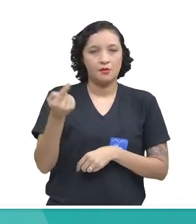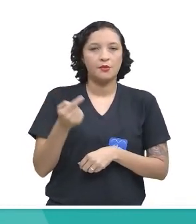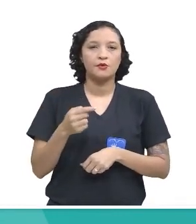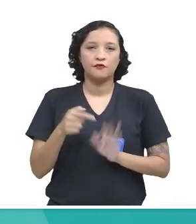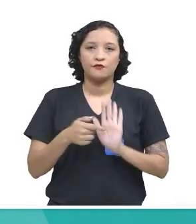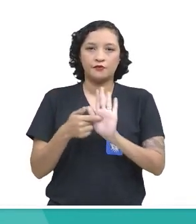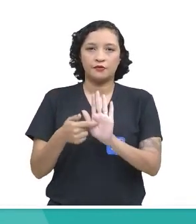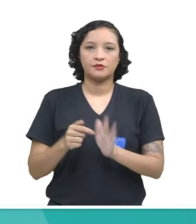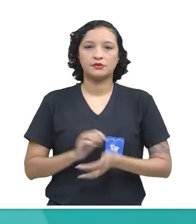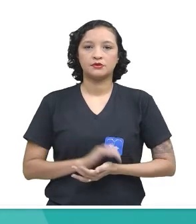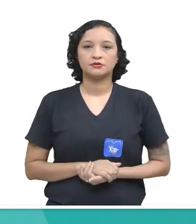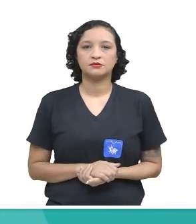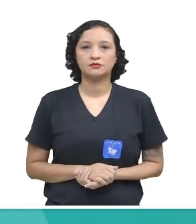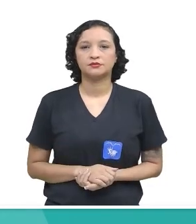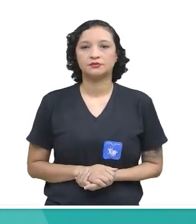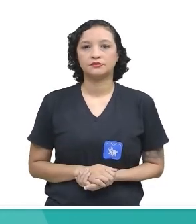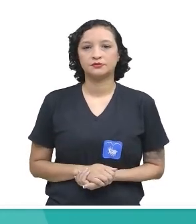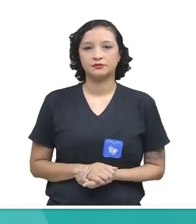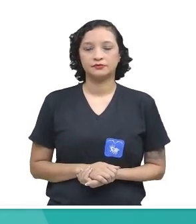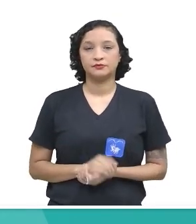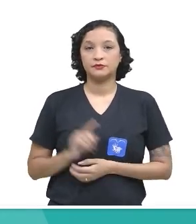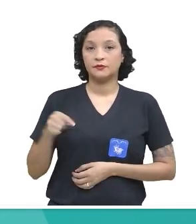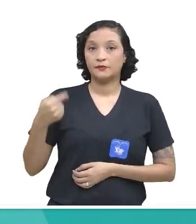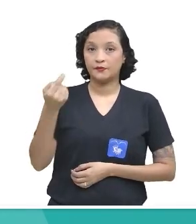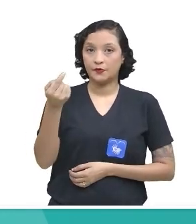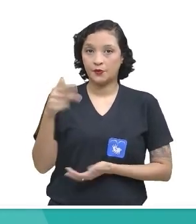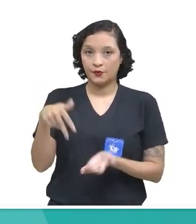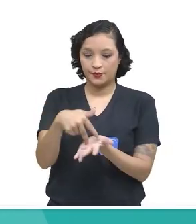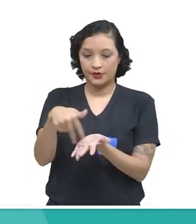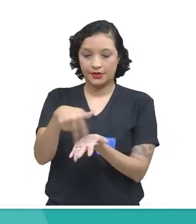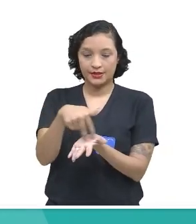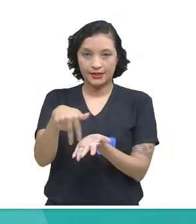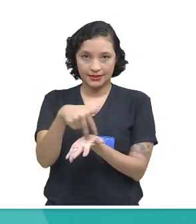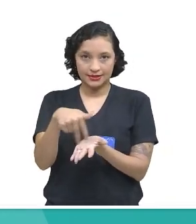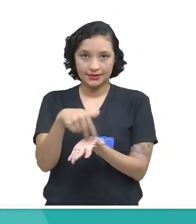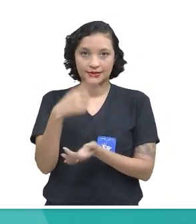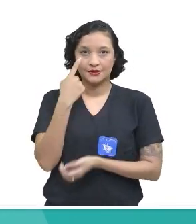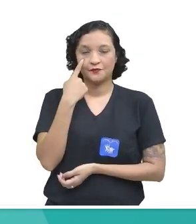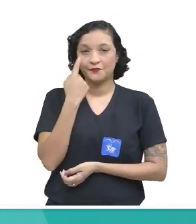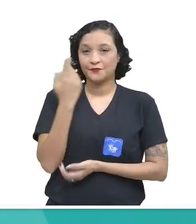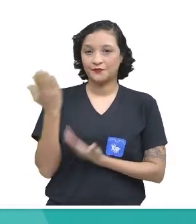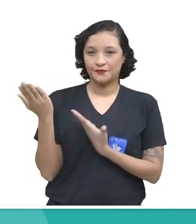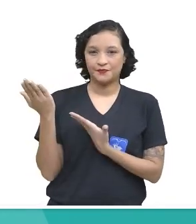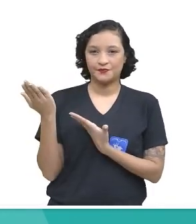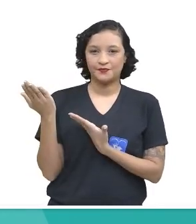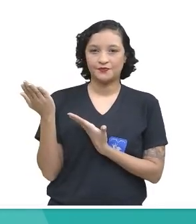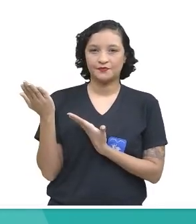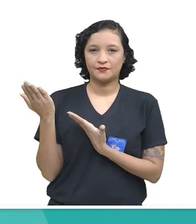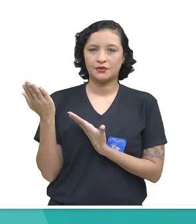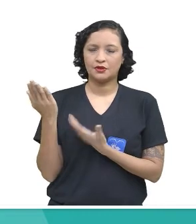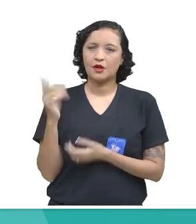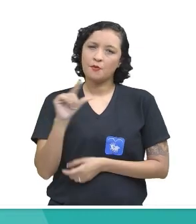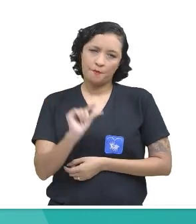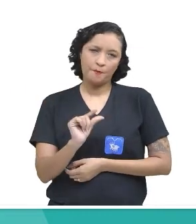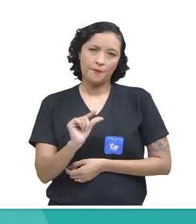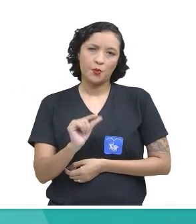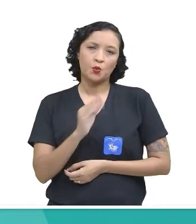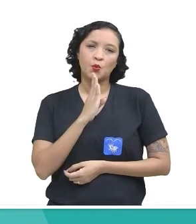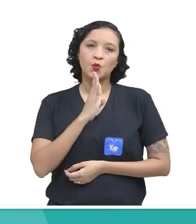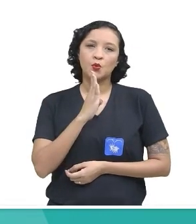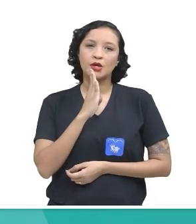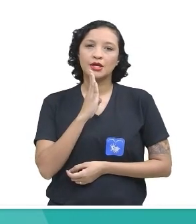Vamos prosseguir? Outra dança que nós iremos ver agora também é pouco conhecida, é